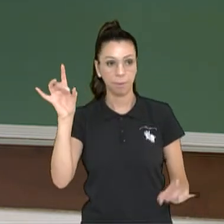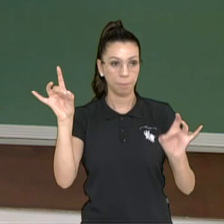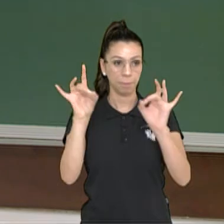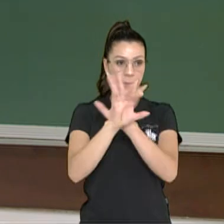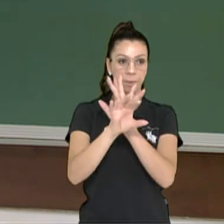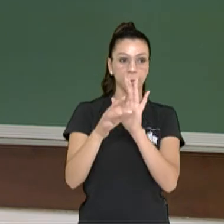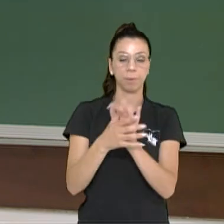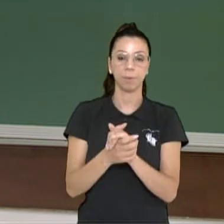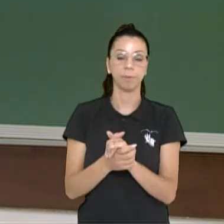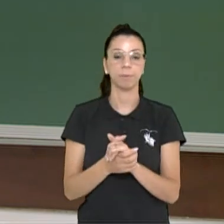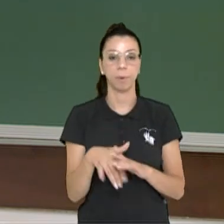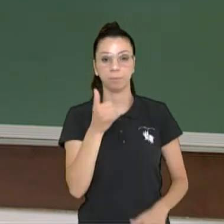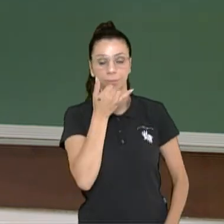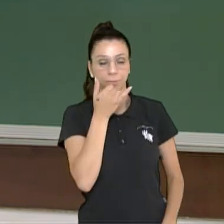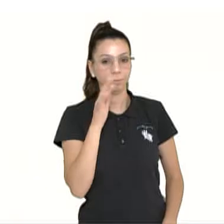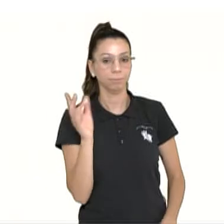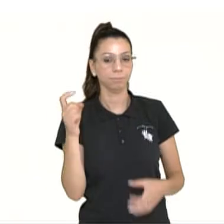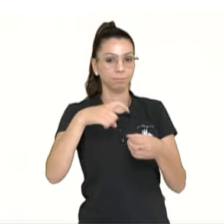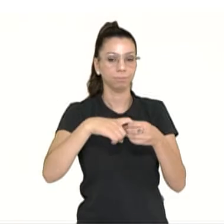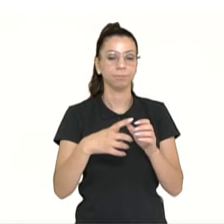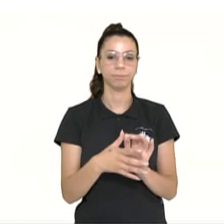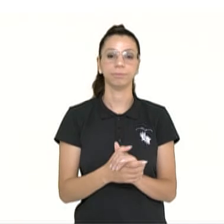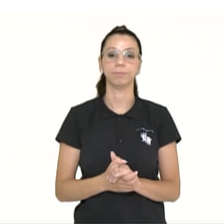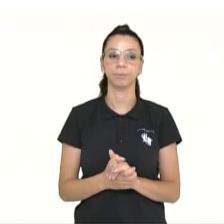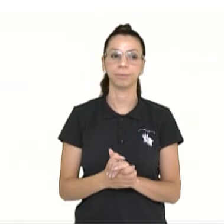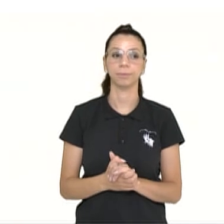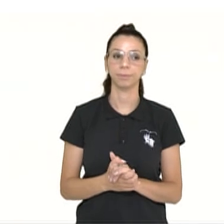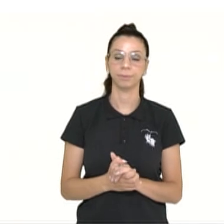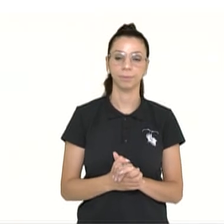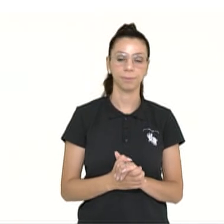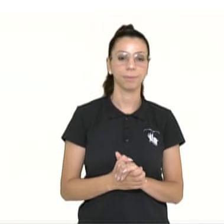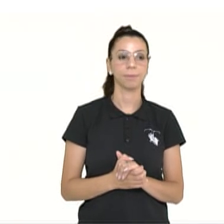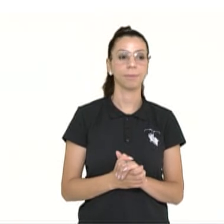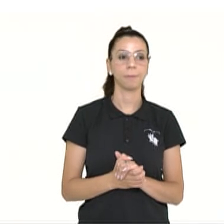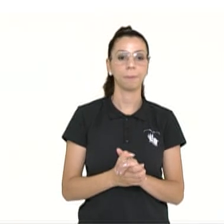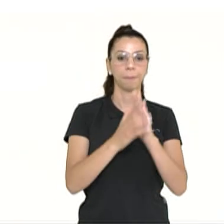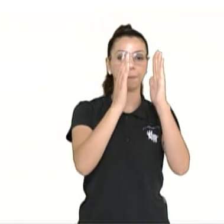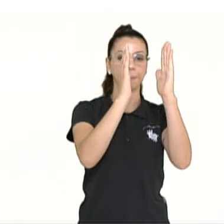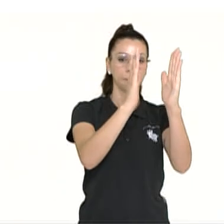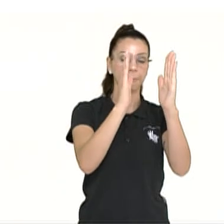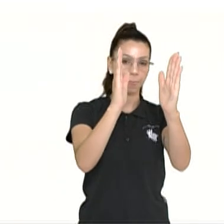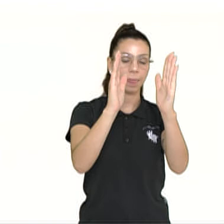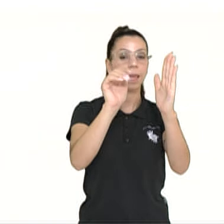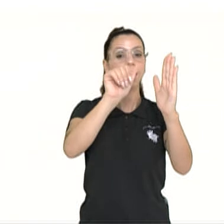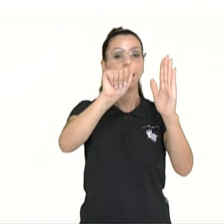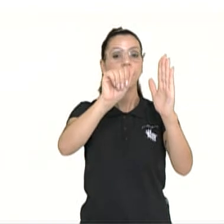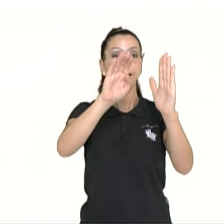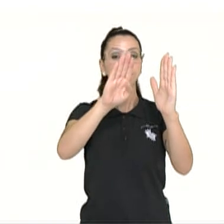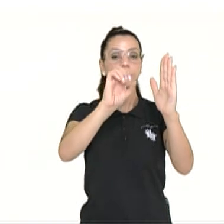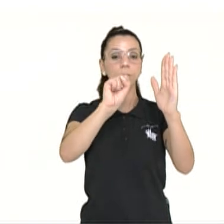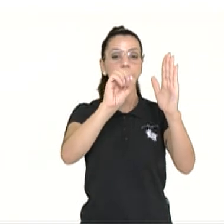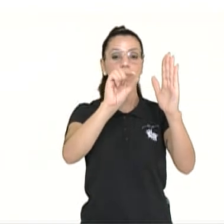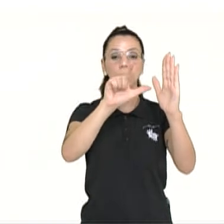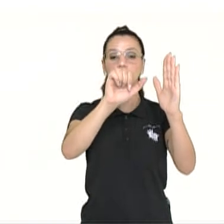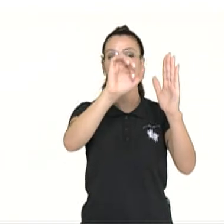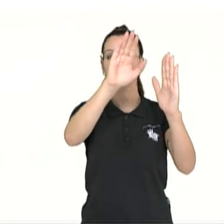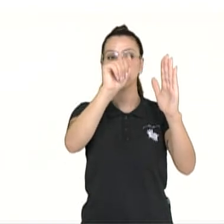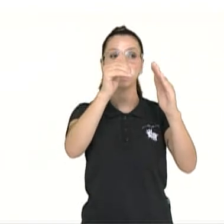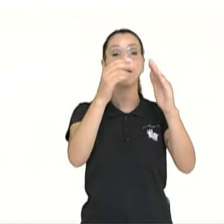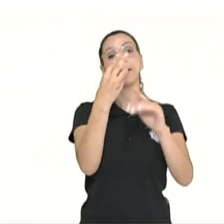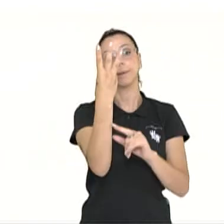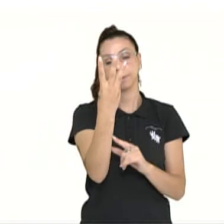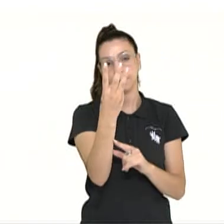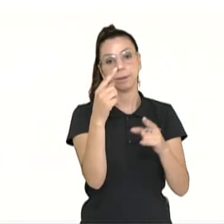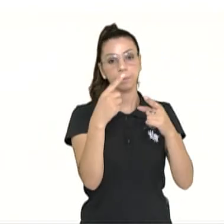completos. Opa, já está completo, tá? Então aqui a frequência absoluta é 3. O que é isso? Eu tenho 3 elementos ali